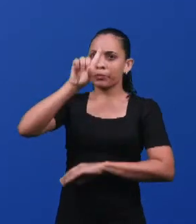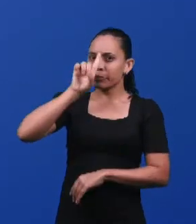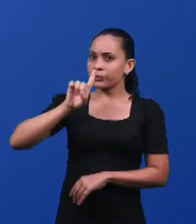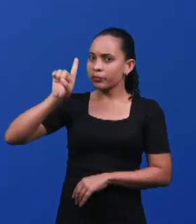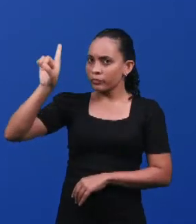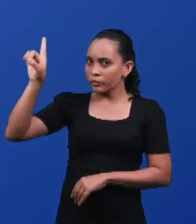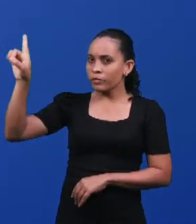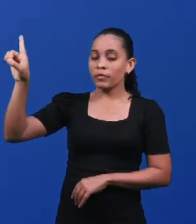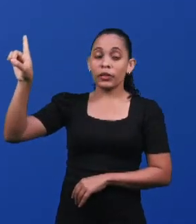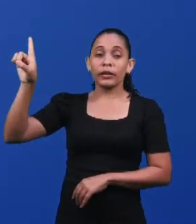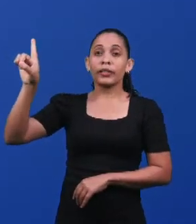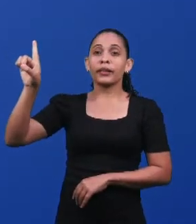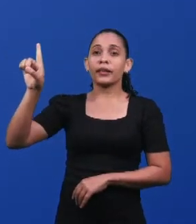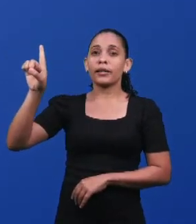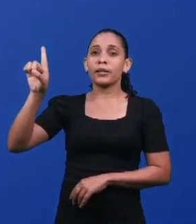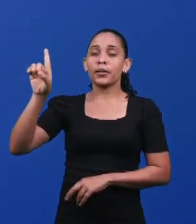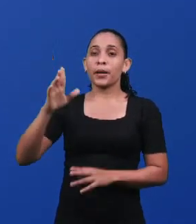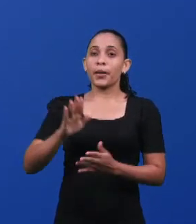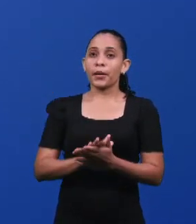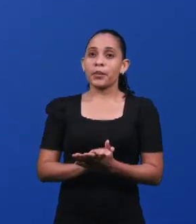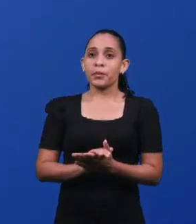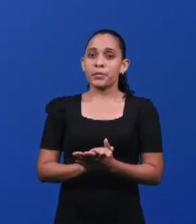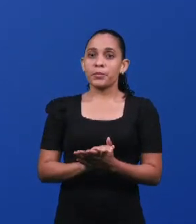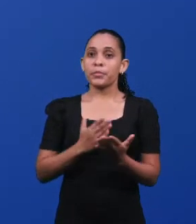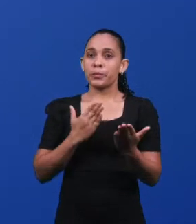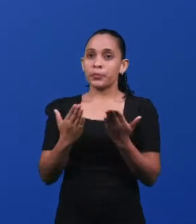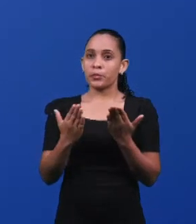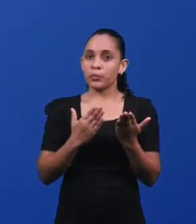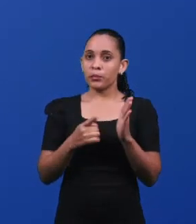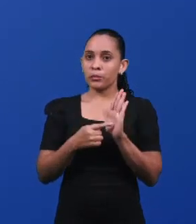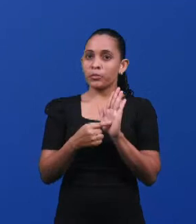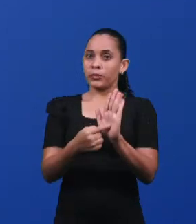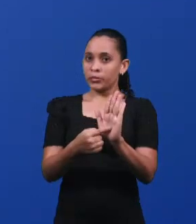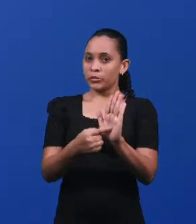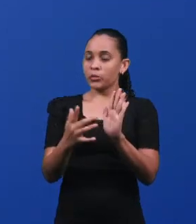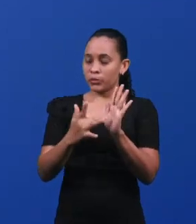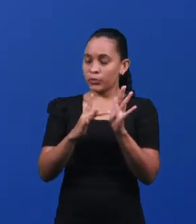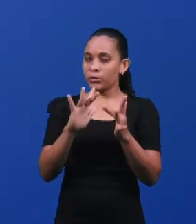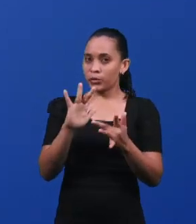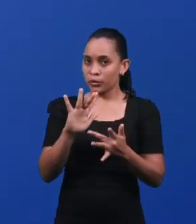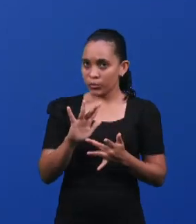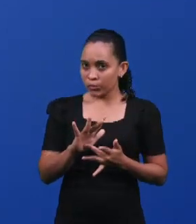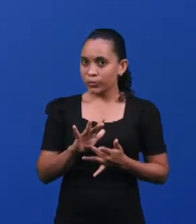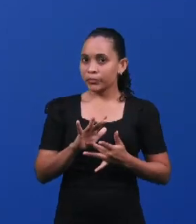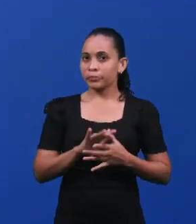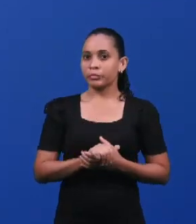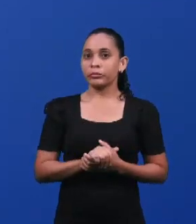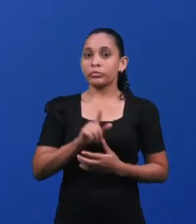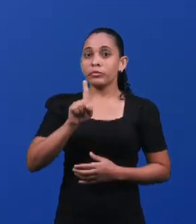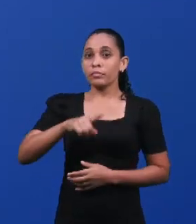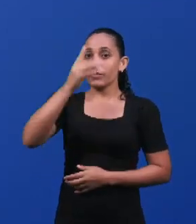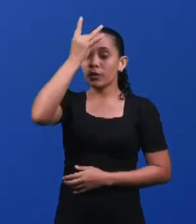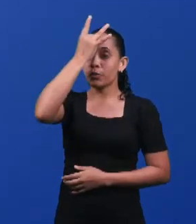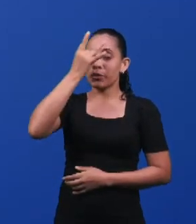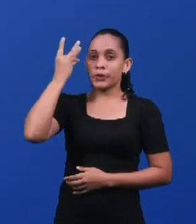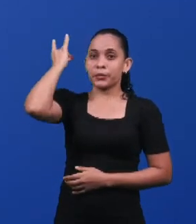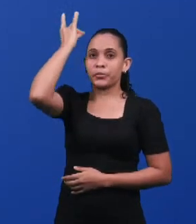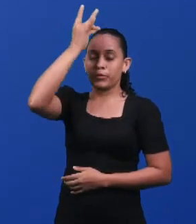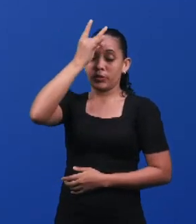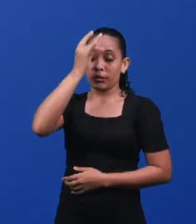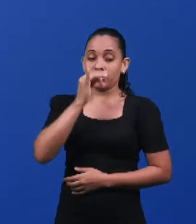pão, ele representa o Senhor Jesus. E aqui no versículo 17 está representado o Espírito Santo. Nos diz